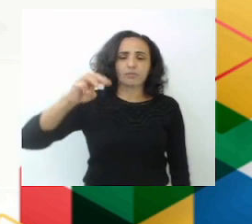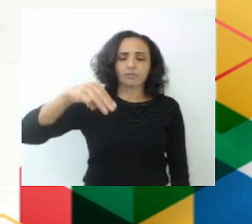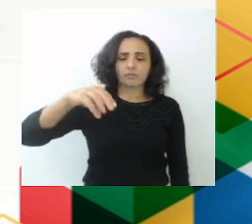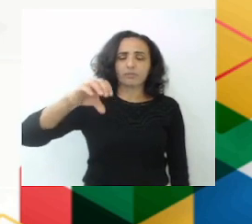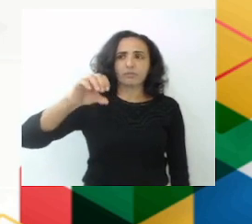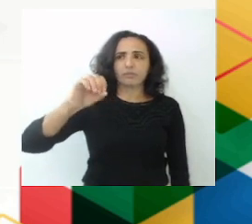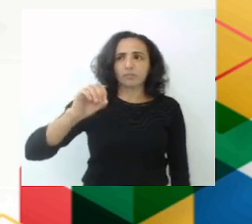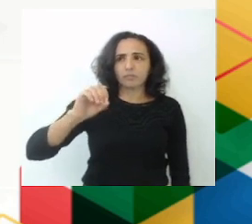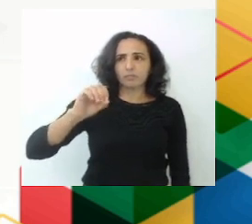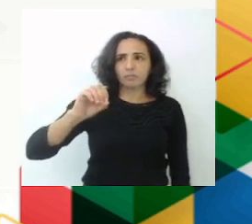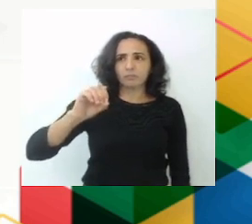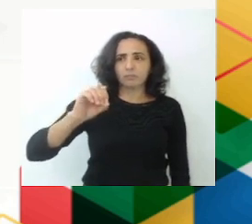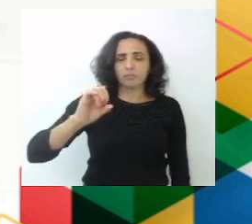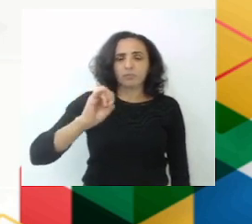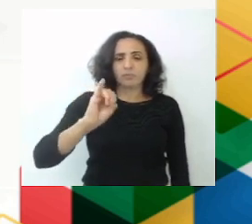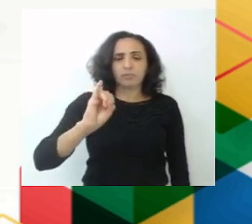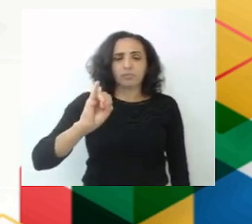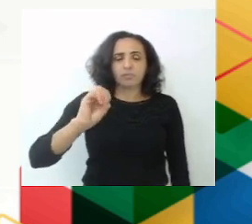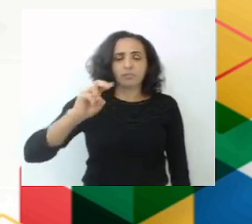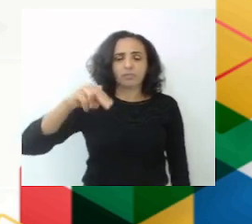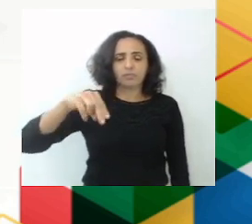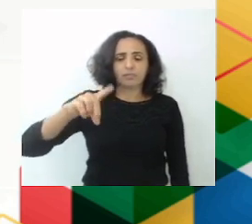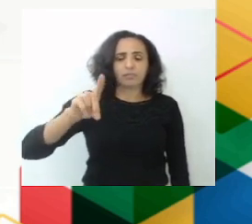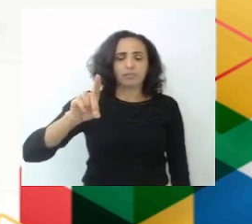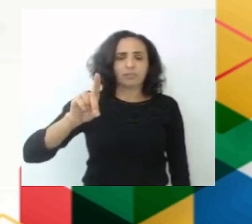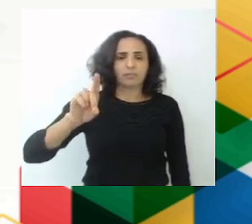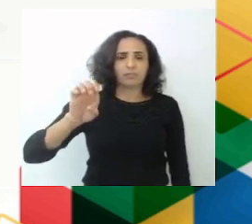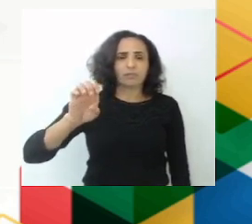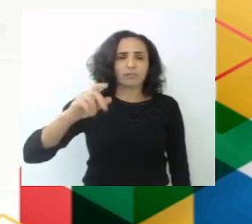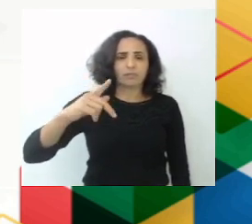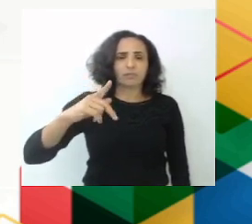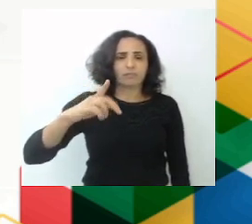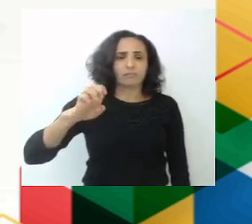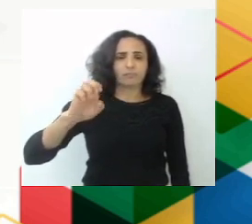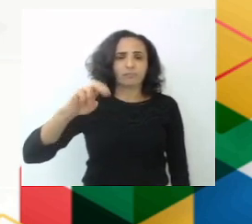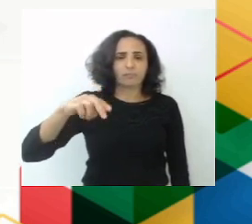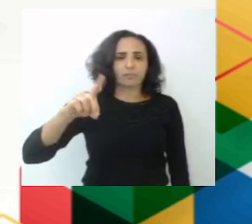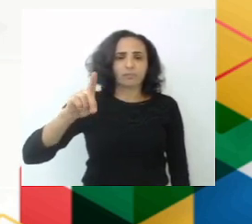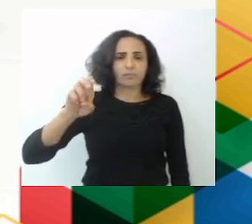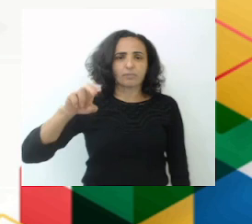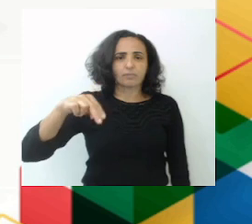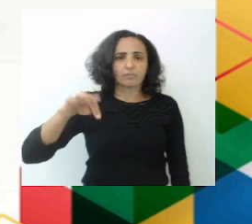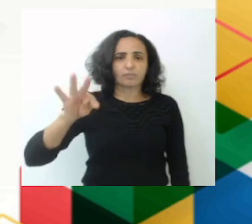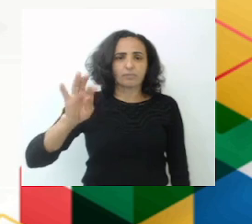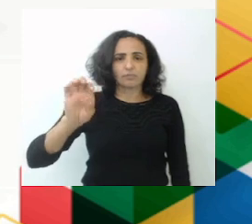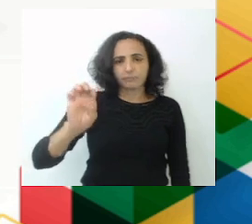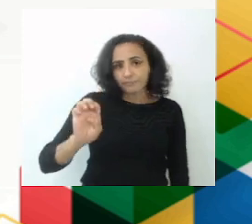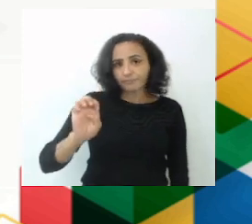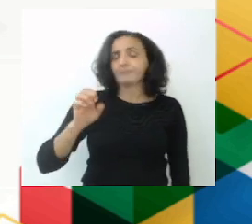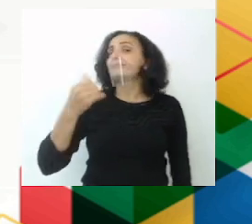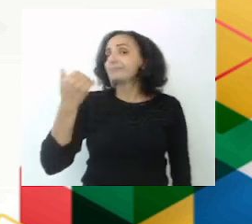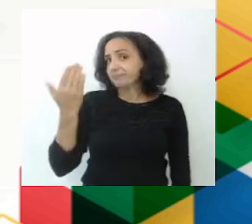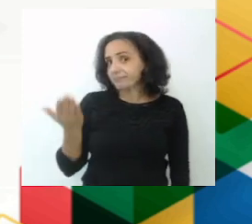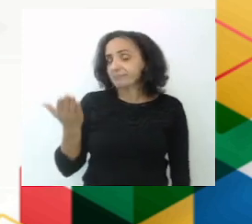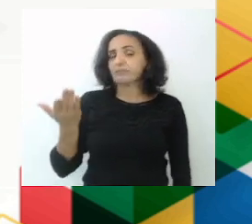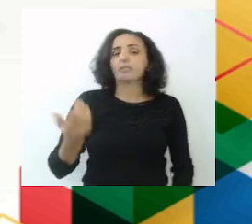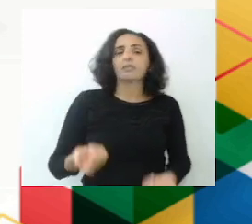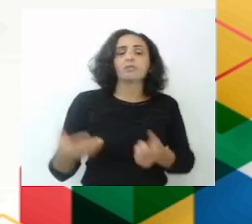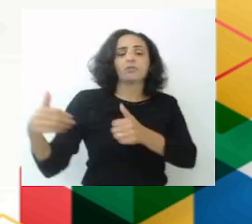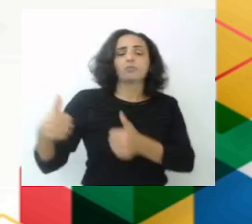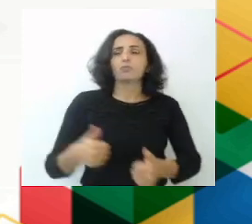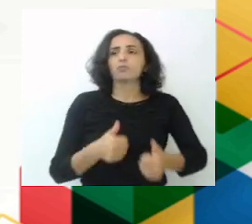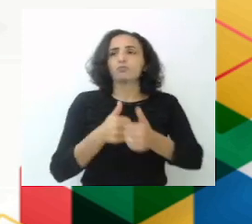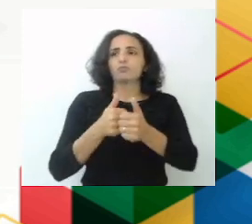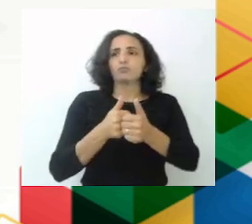independente. Porque os demais, o A e o B, eles dependem do x. Eles estão agarrados com o x. Já o C